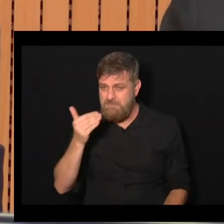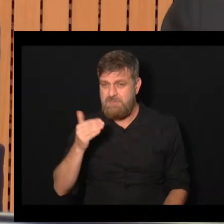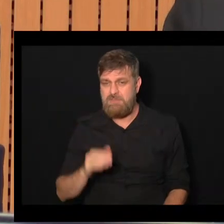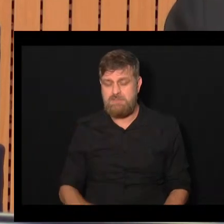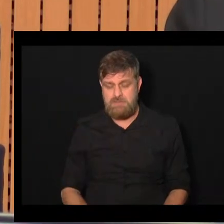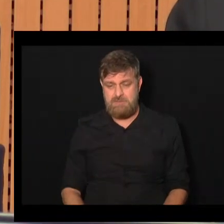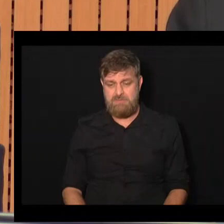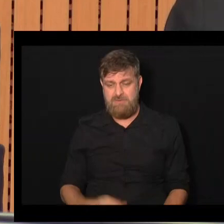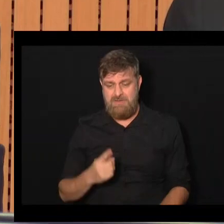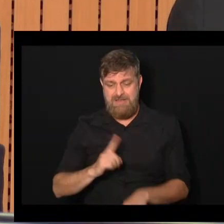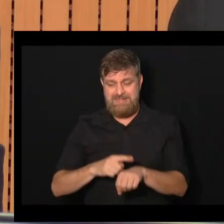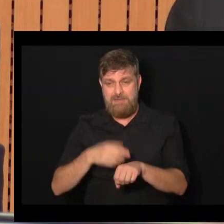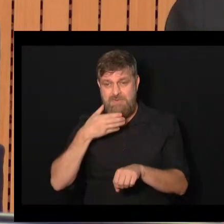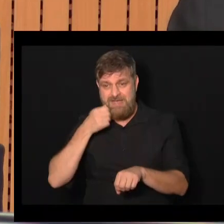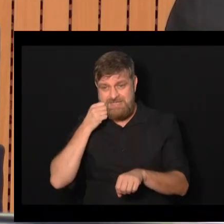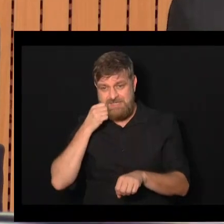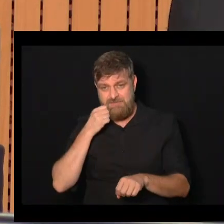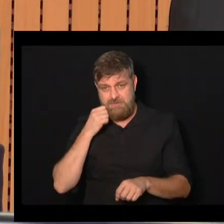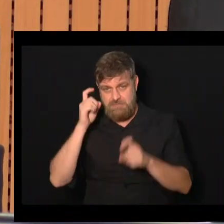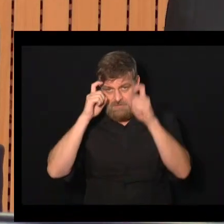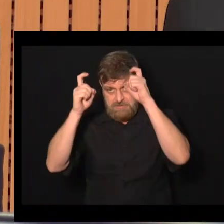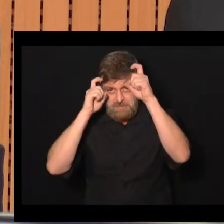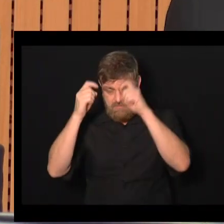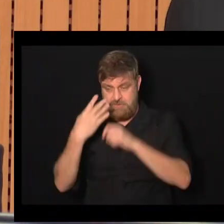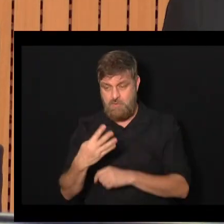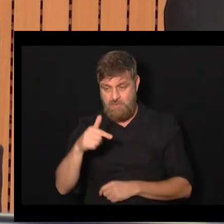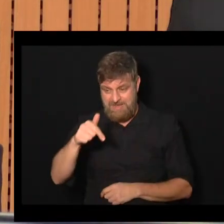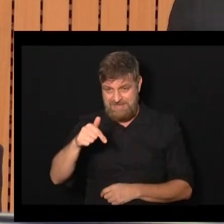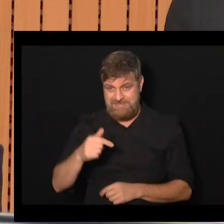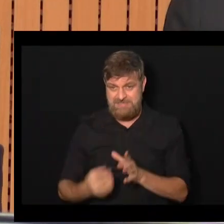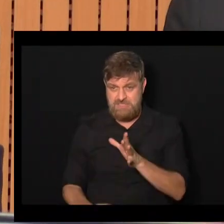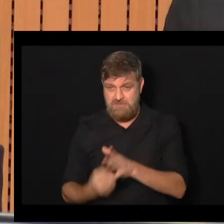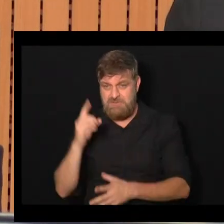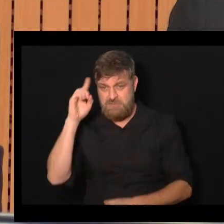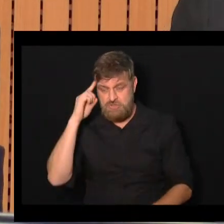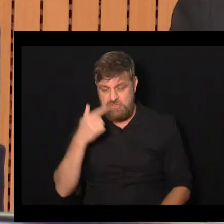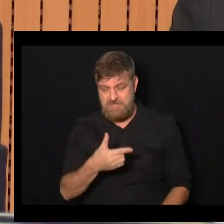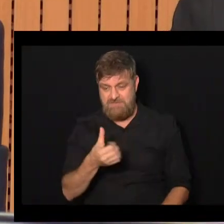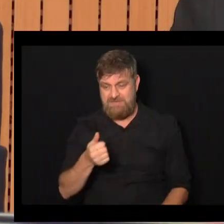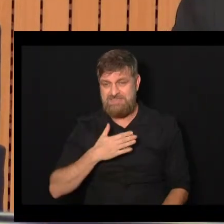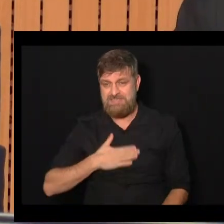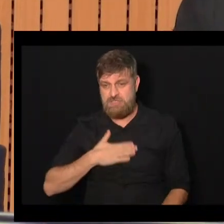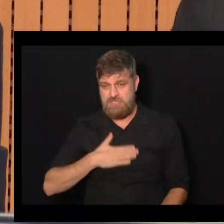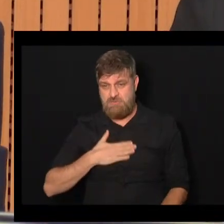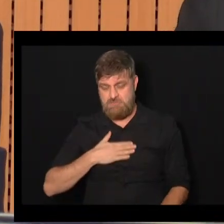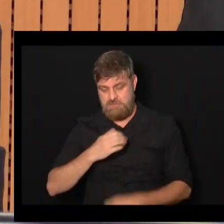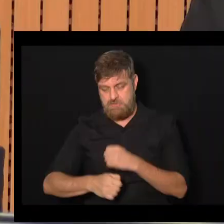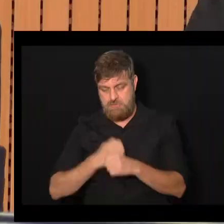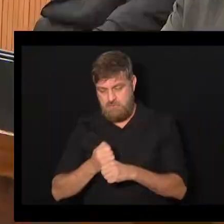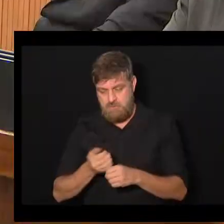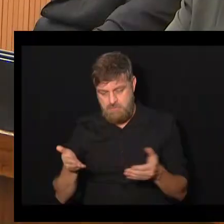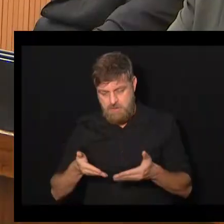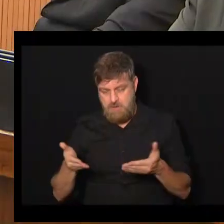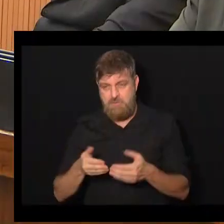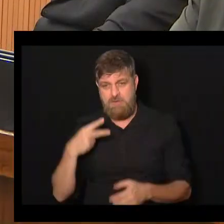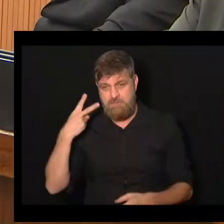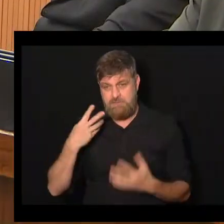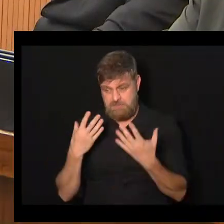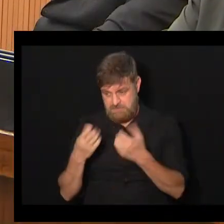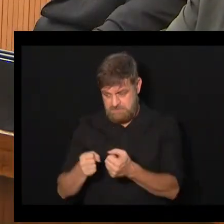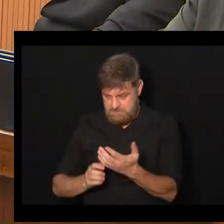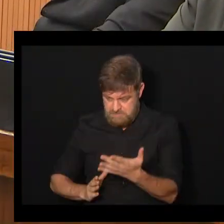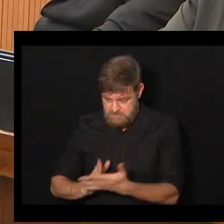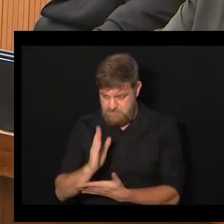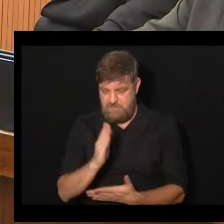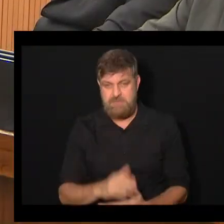da primeira parte da 47ª reunião ordinária, a ser realizada no dia 26 de agosto de 2019. Em discussão, vereadores favoráveis permaneçam como